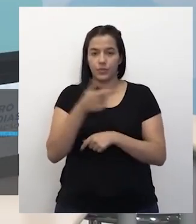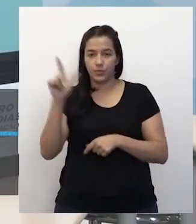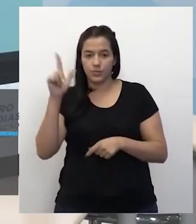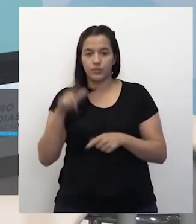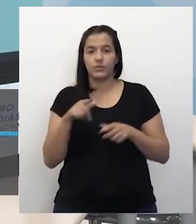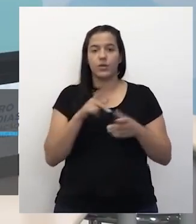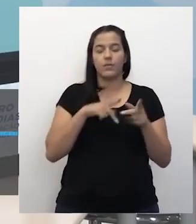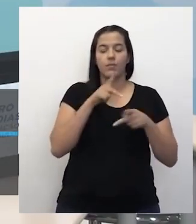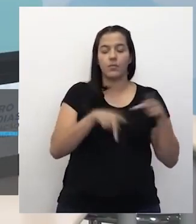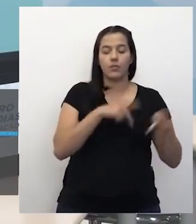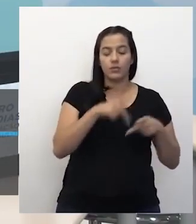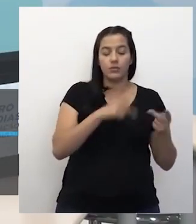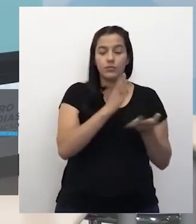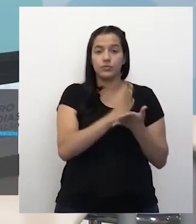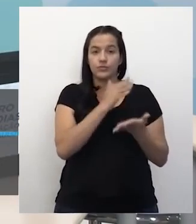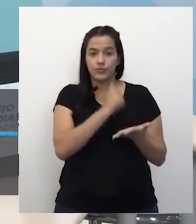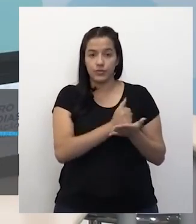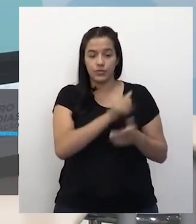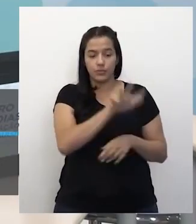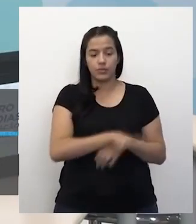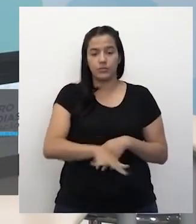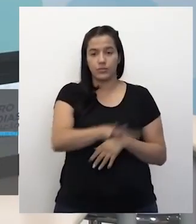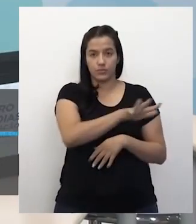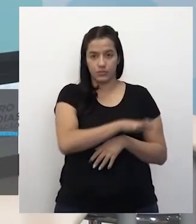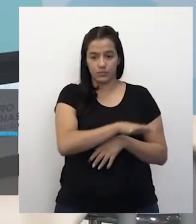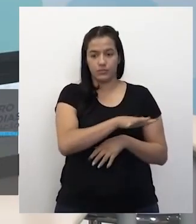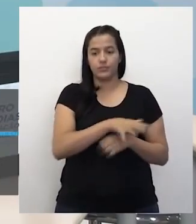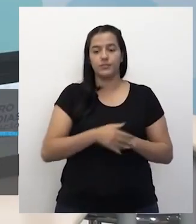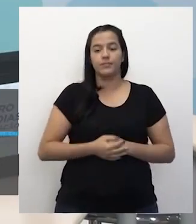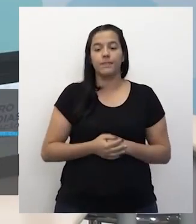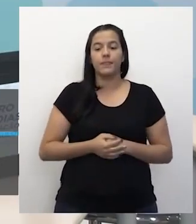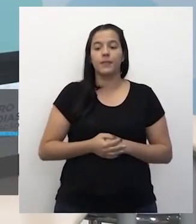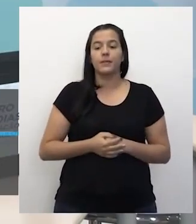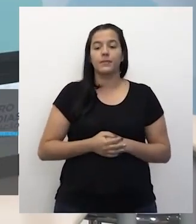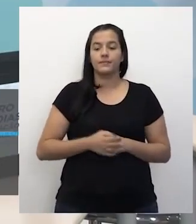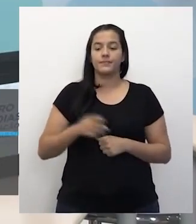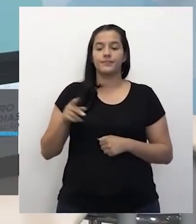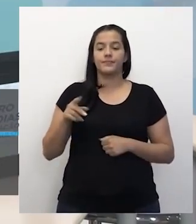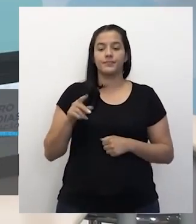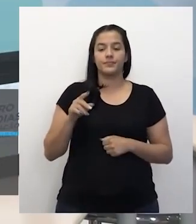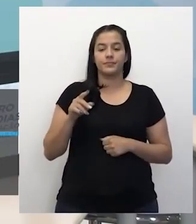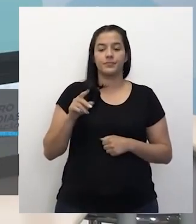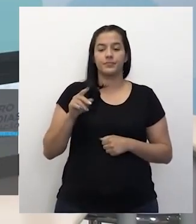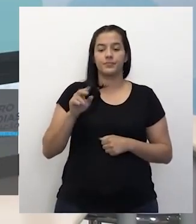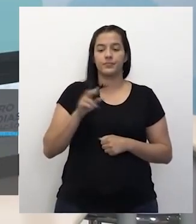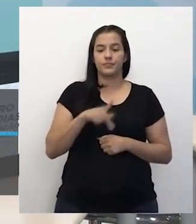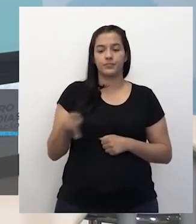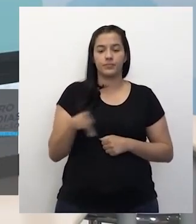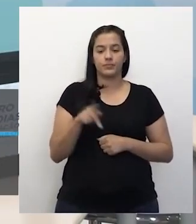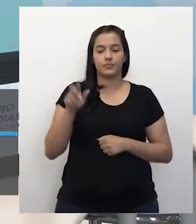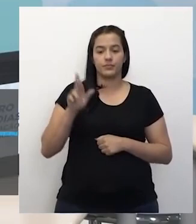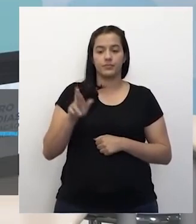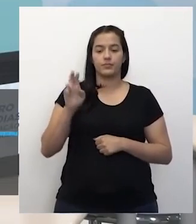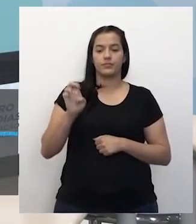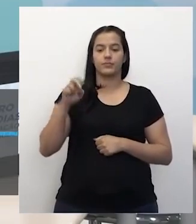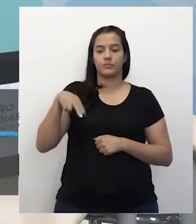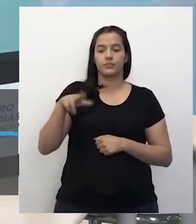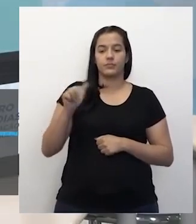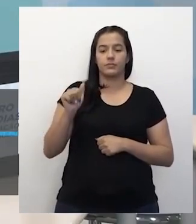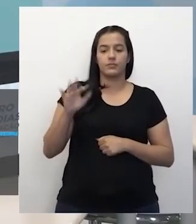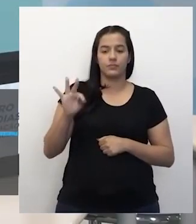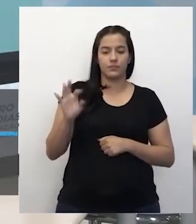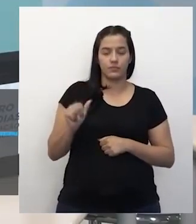população dividida pelo seu território. A professora Renata traz população